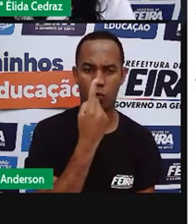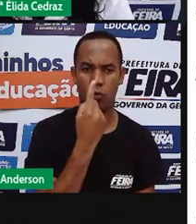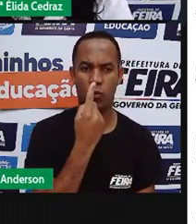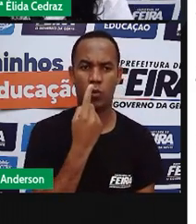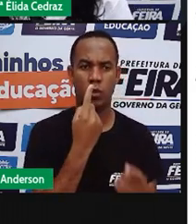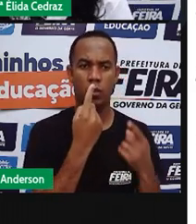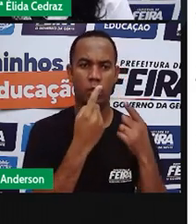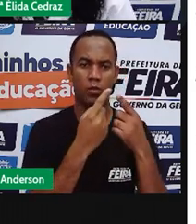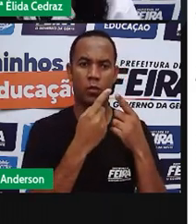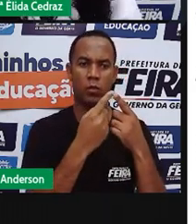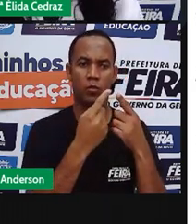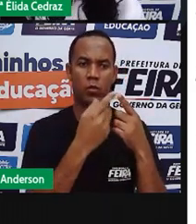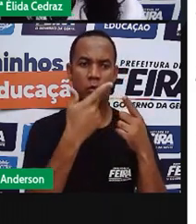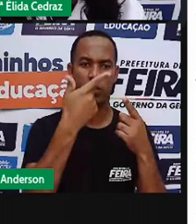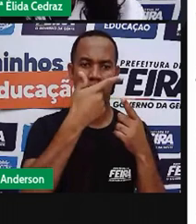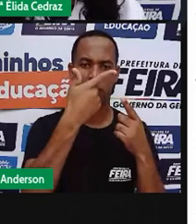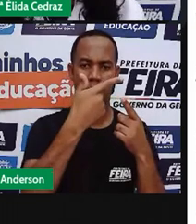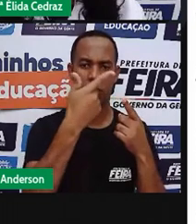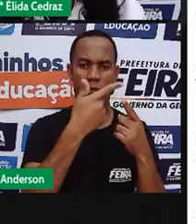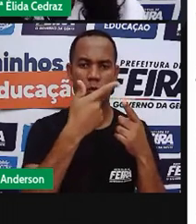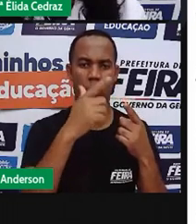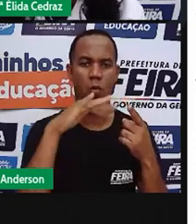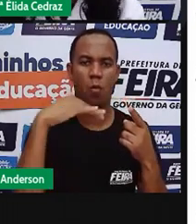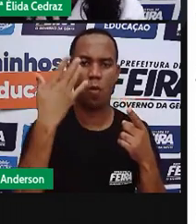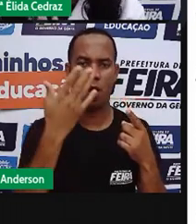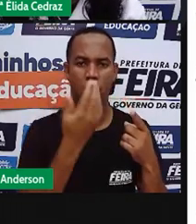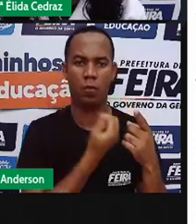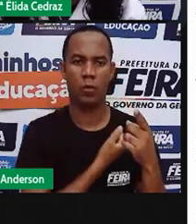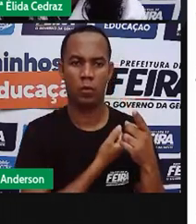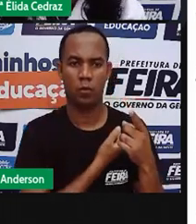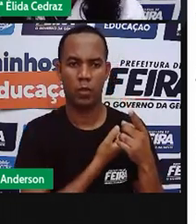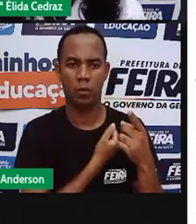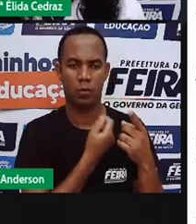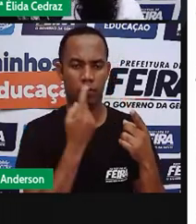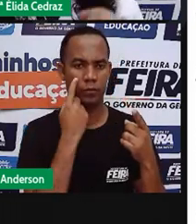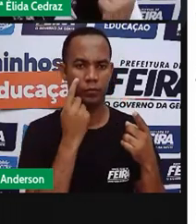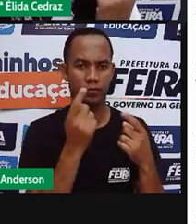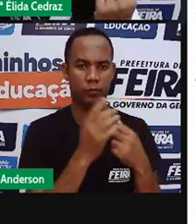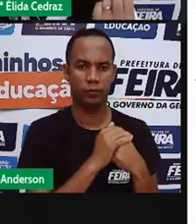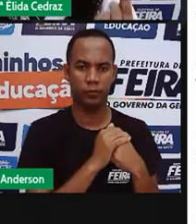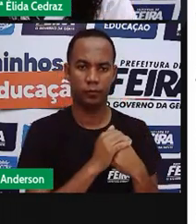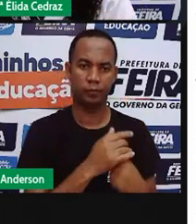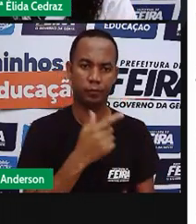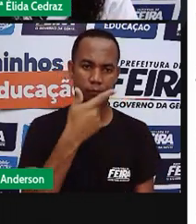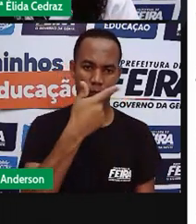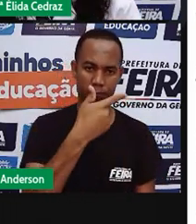com qual número? Vamos ver? O segundo andar.